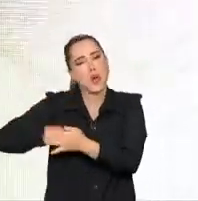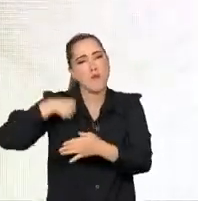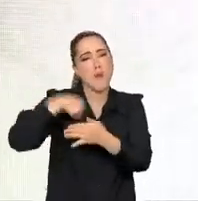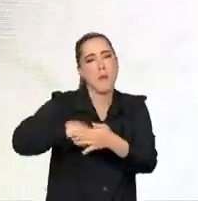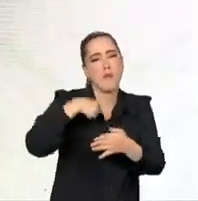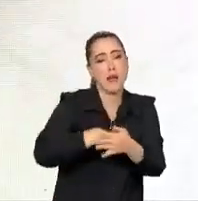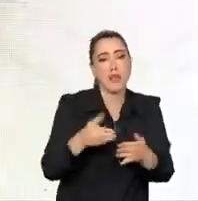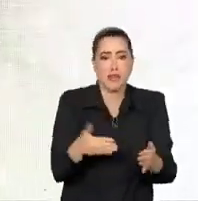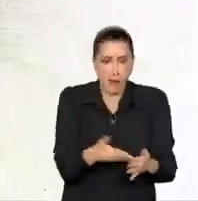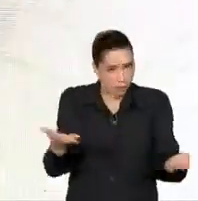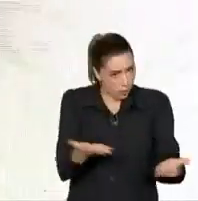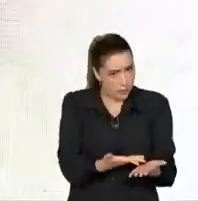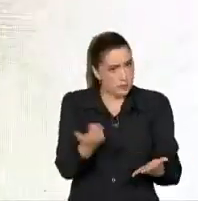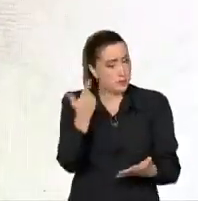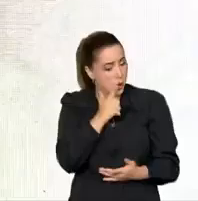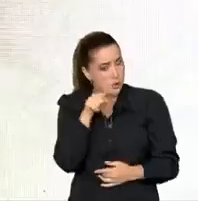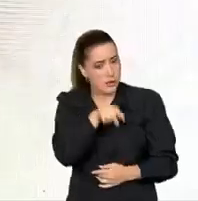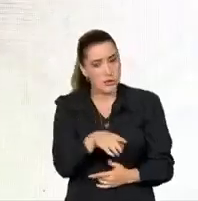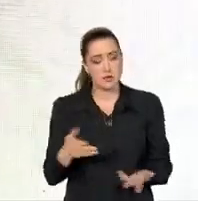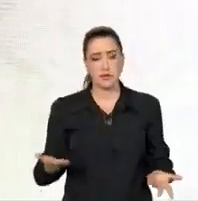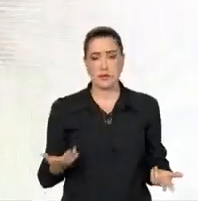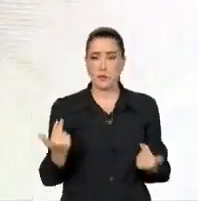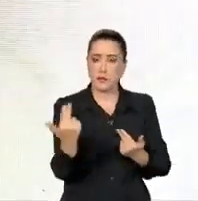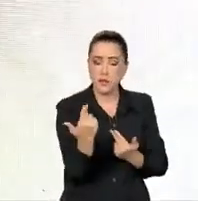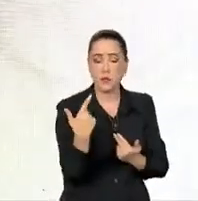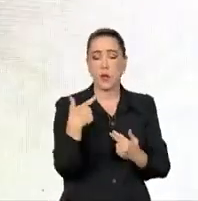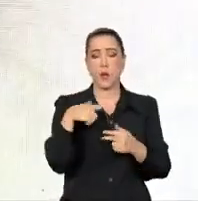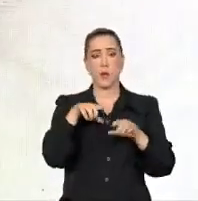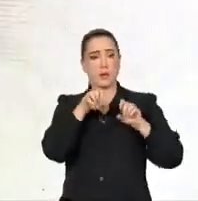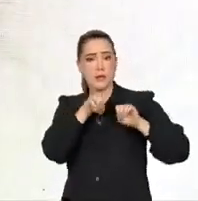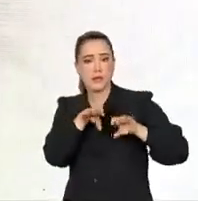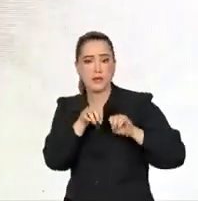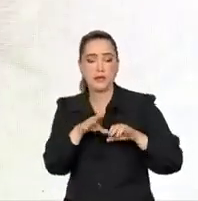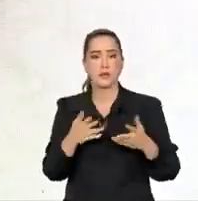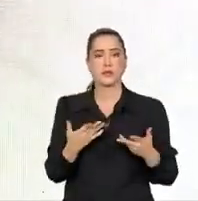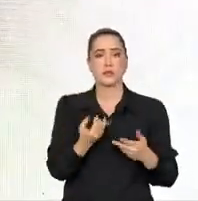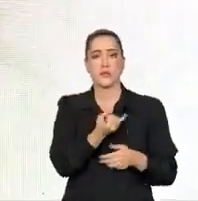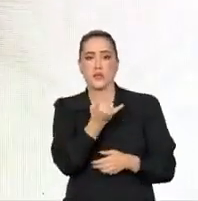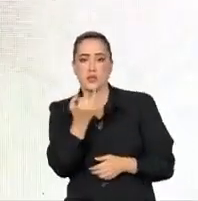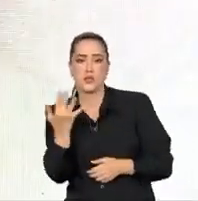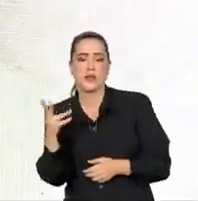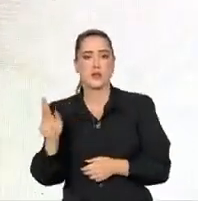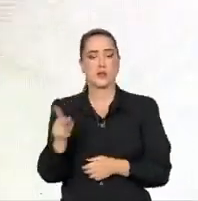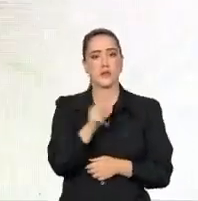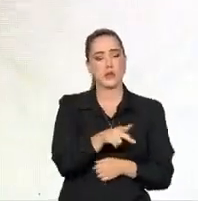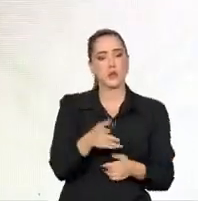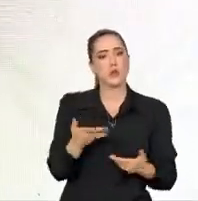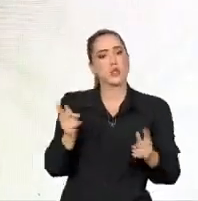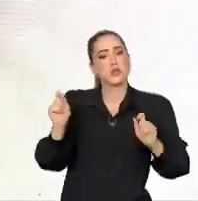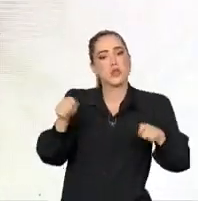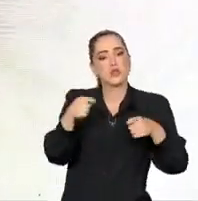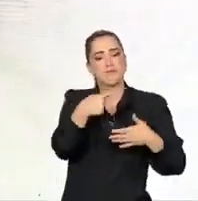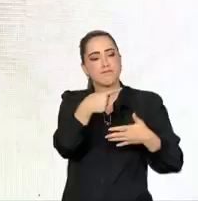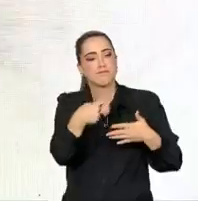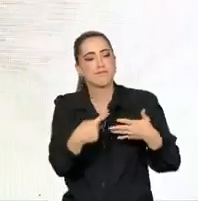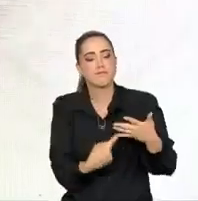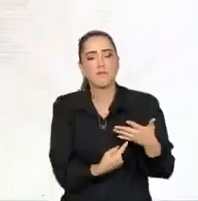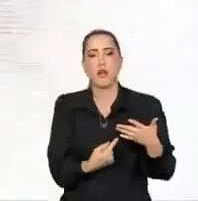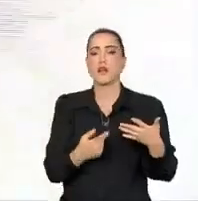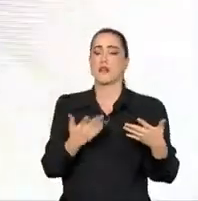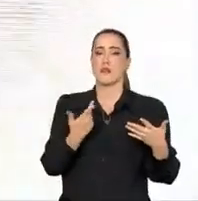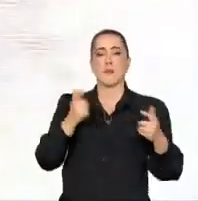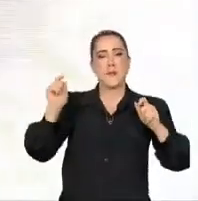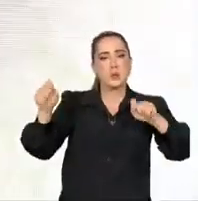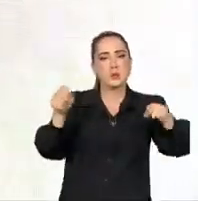lutam hoje para que isso seja capaz. Assim como é a educação. Quantos professores e professoras a gente podia citar aqui? Quantas